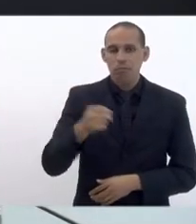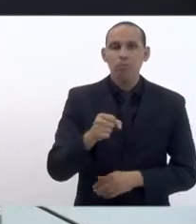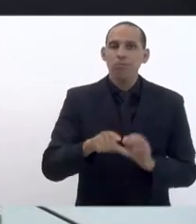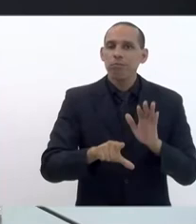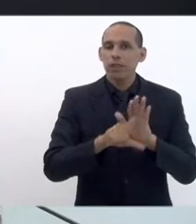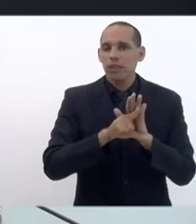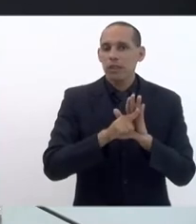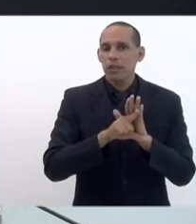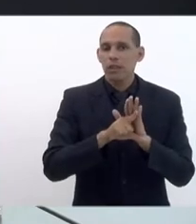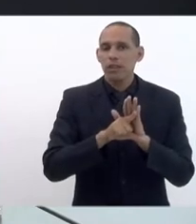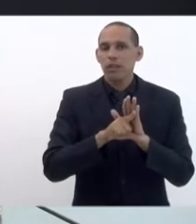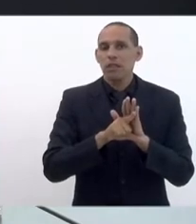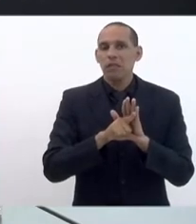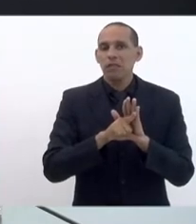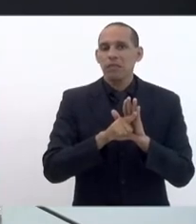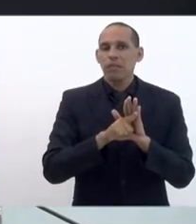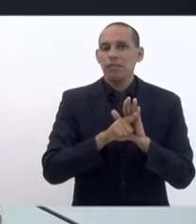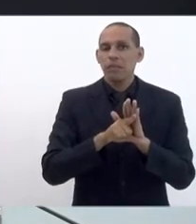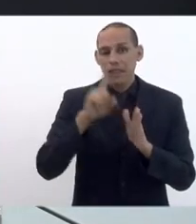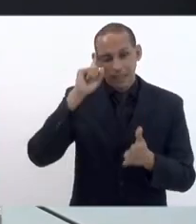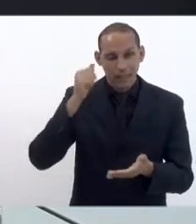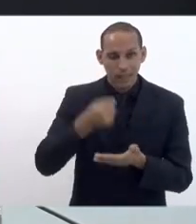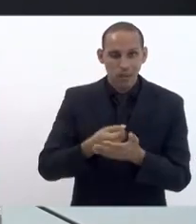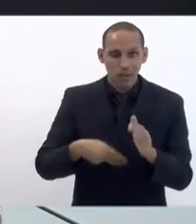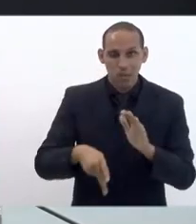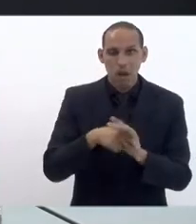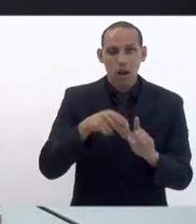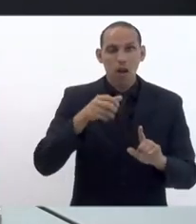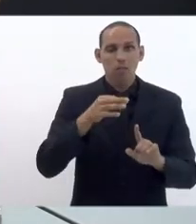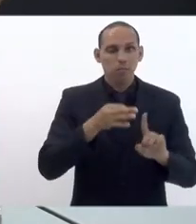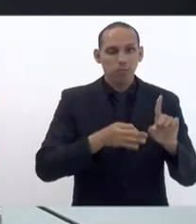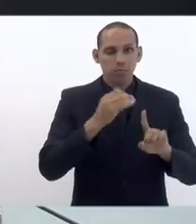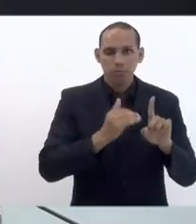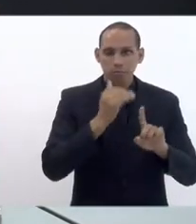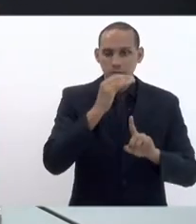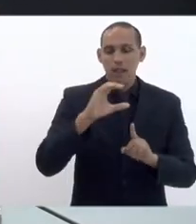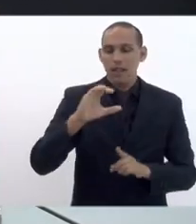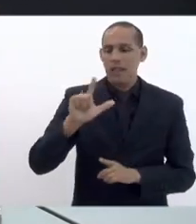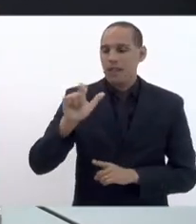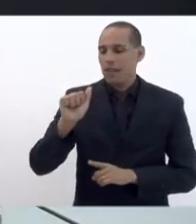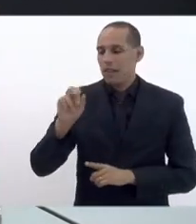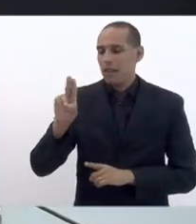a decisão do desembargador... Meu nome é